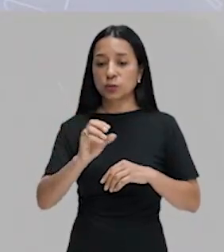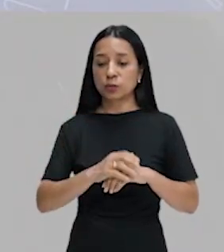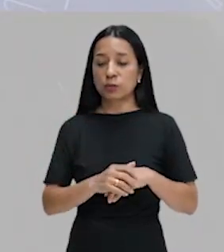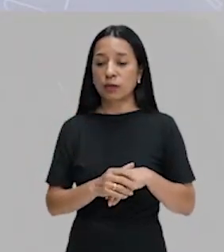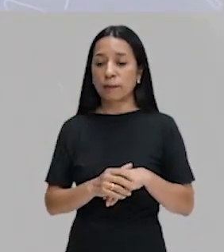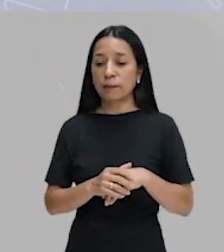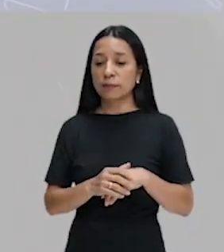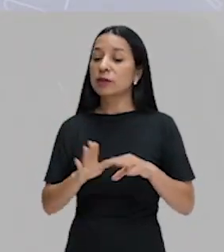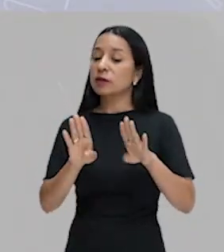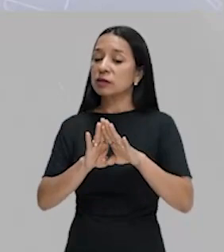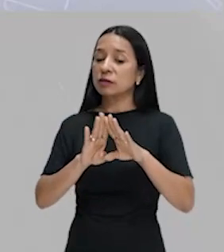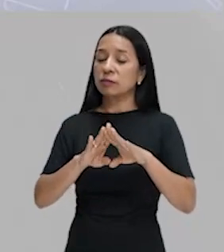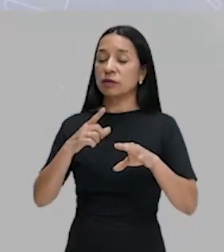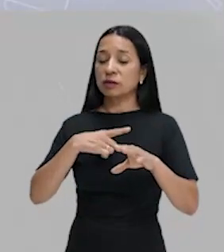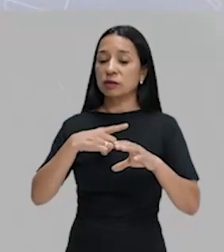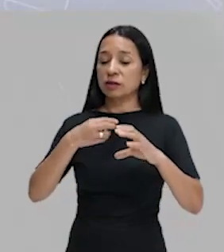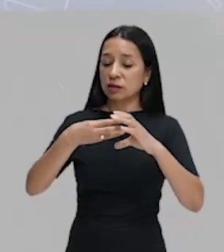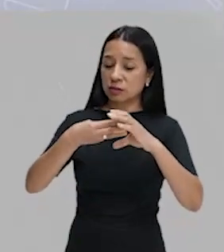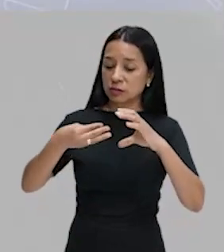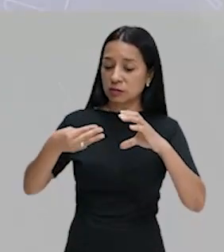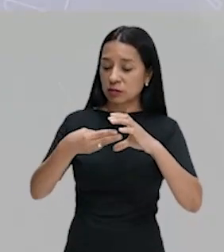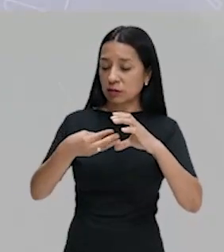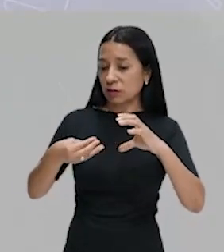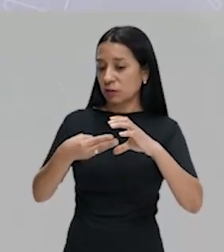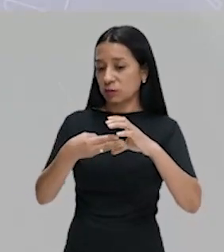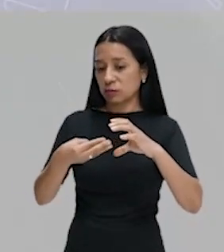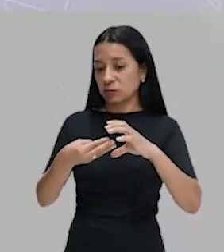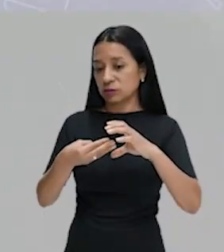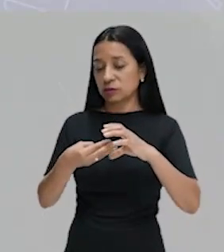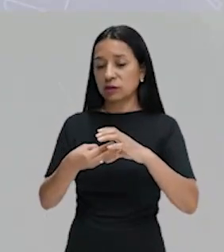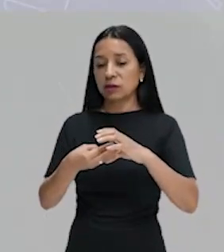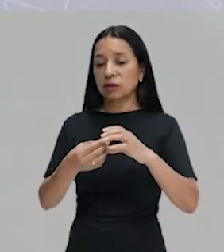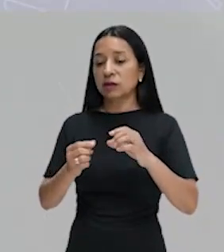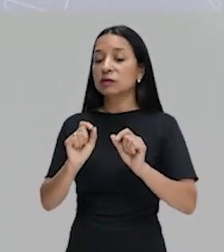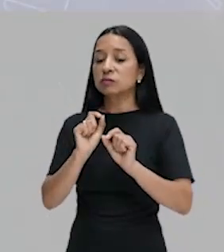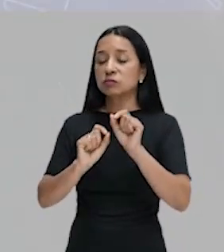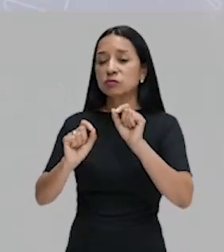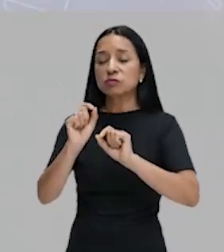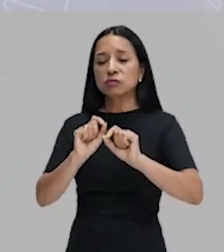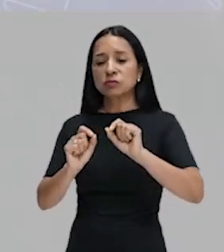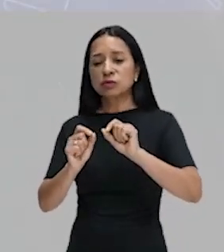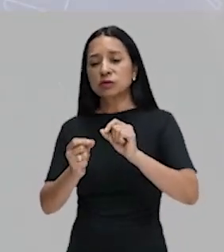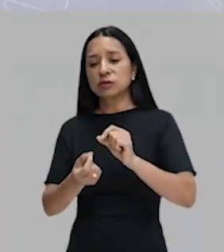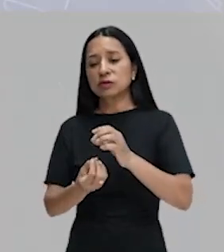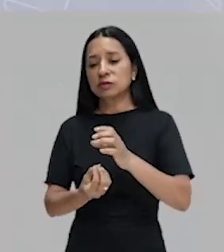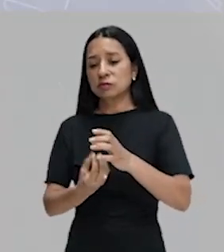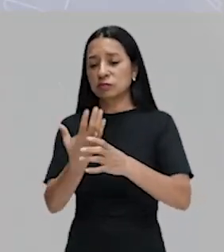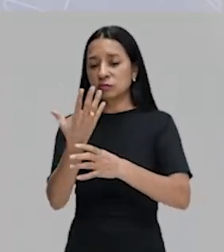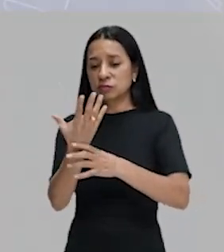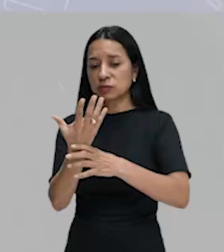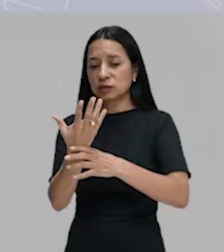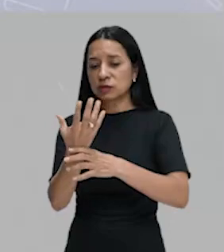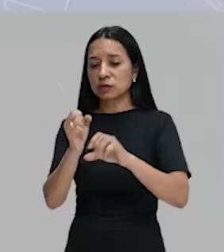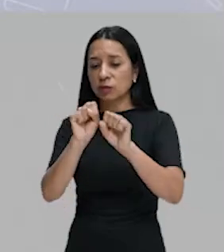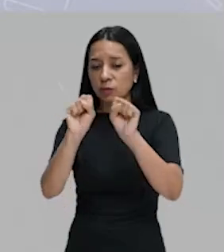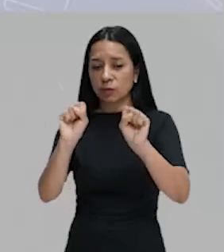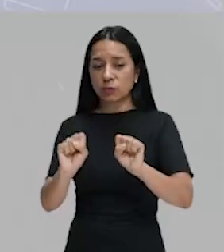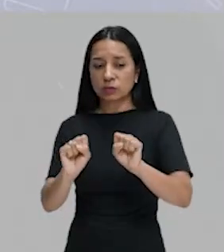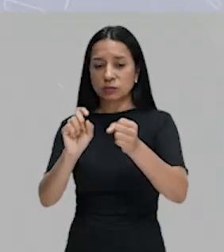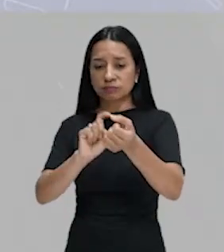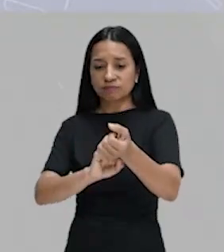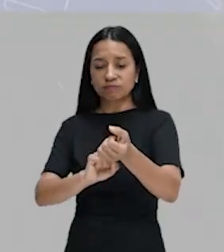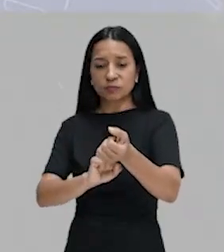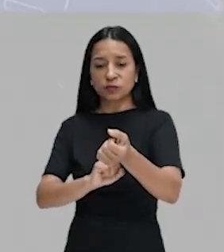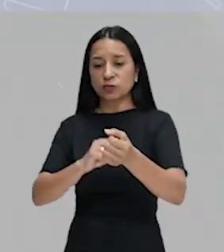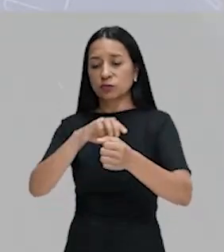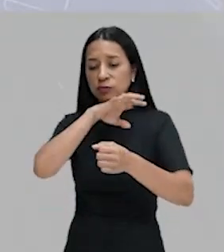ativam o sistema nervoso do animal, ok? Agora, olhando para o quinidoblasto, que também é